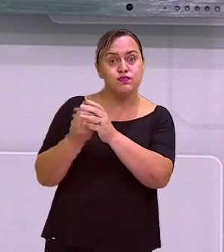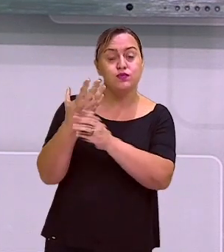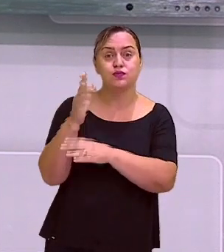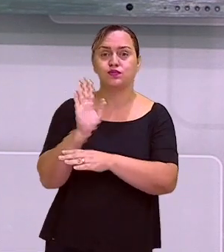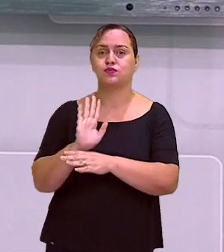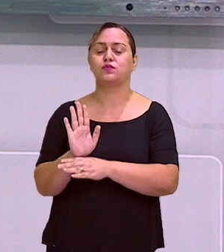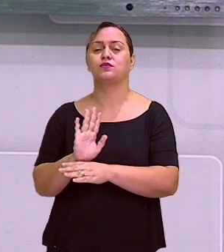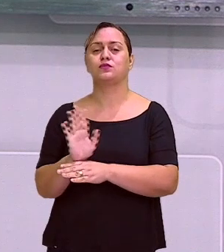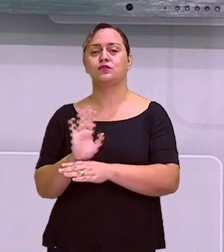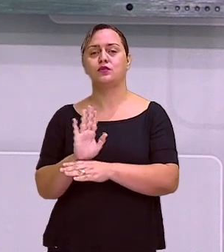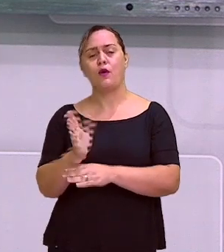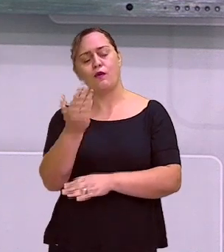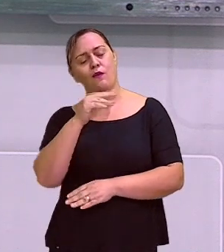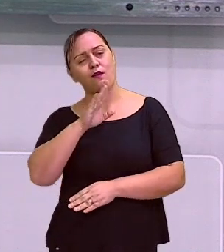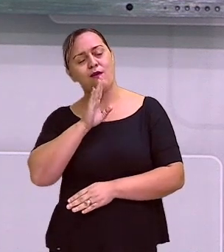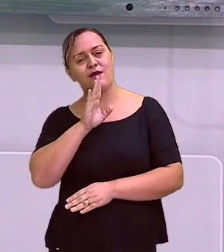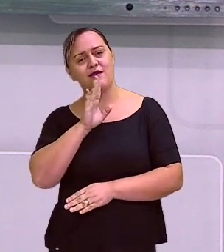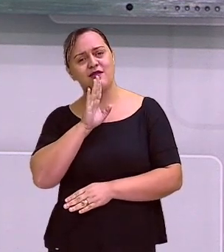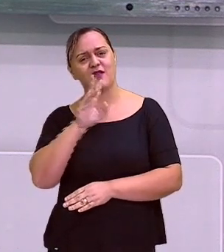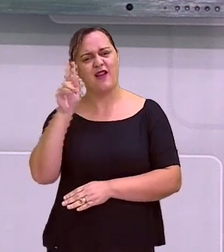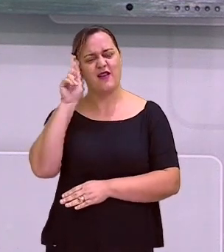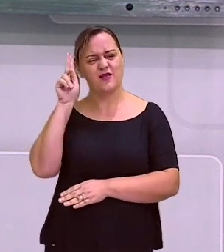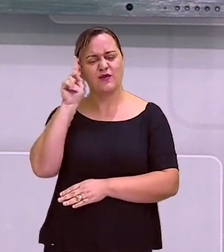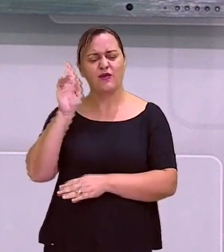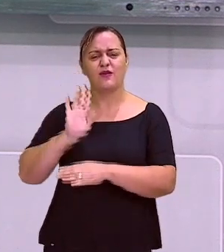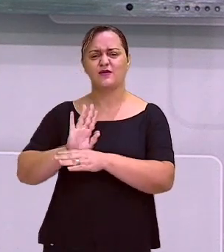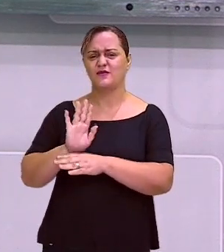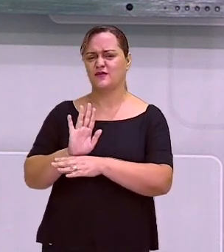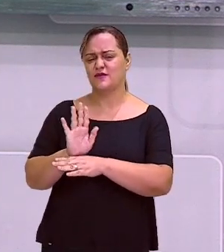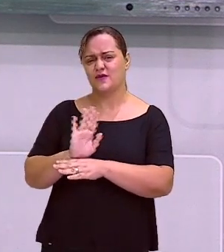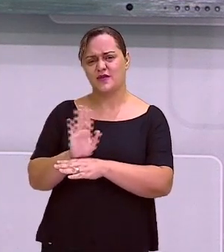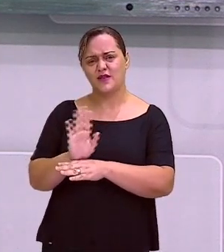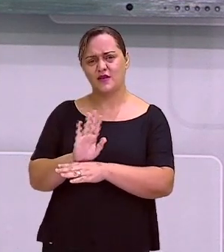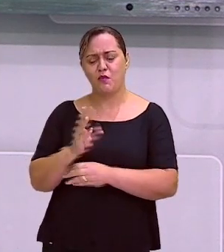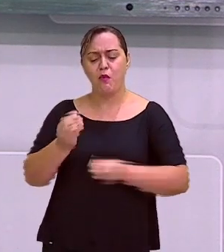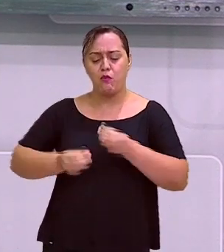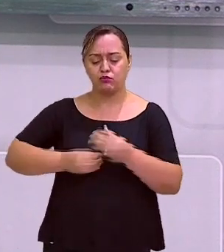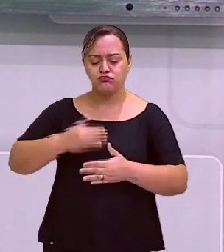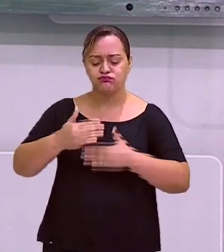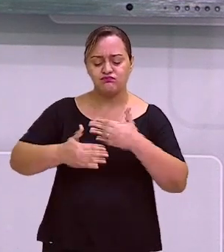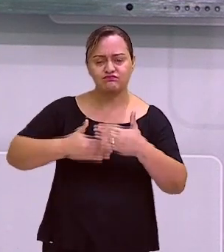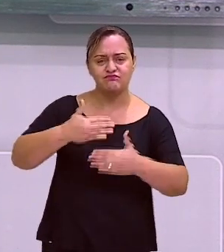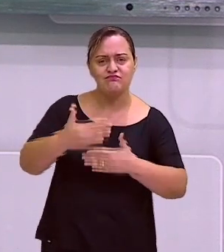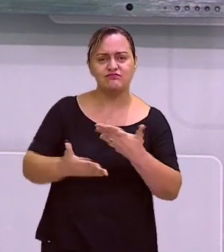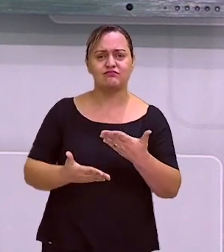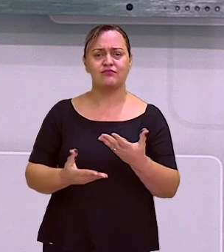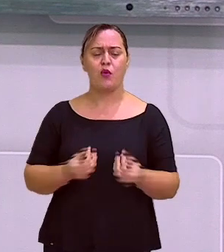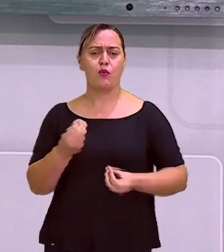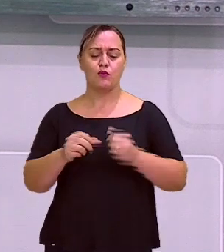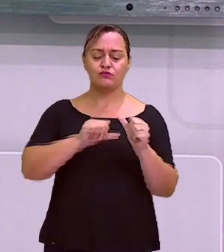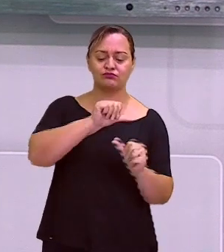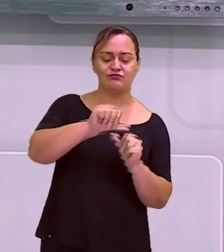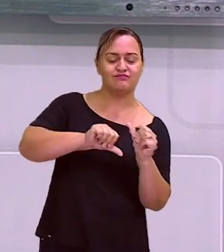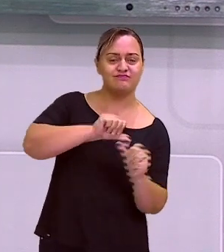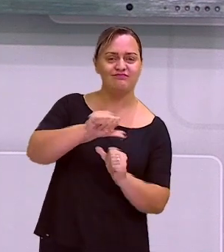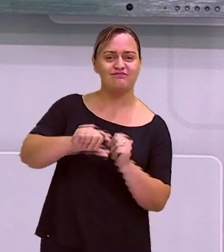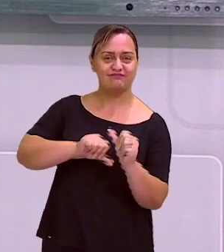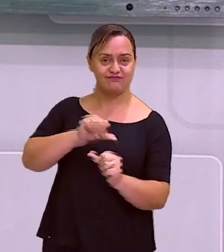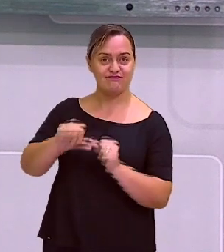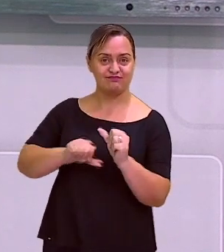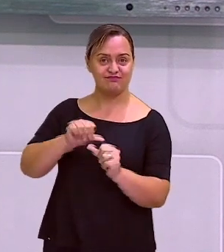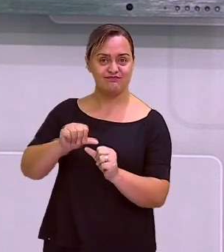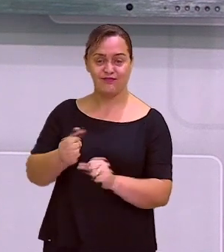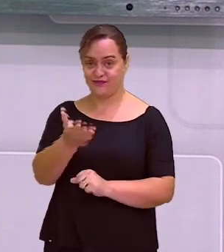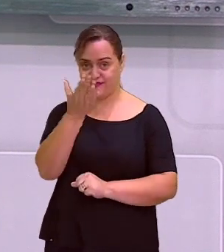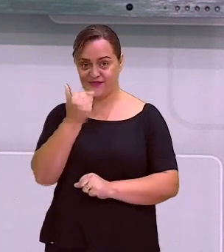dessa história mundial que hoje se transformou. Como tudo ao longo da vida, na história, na arte, tudo vem se transformando.